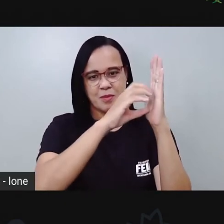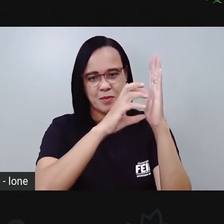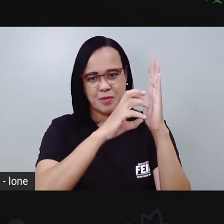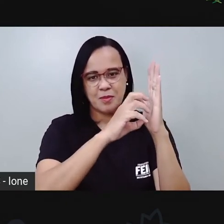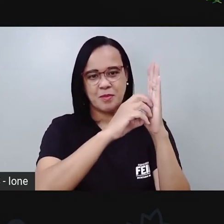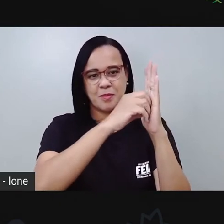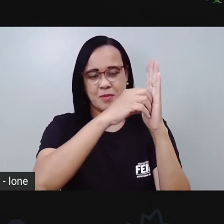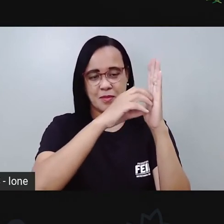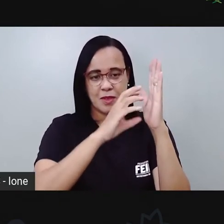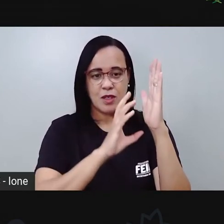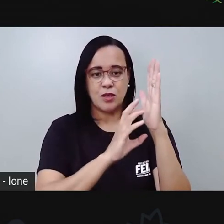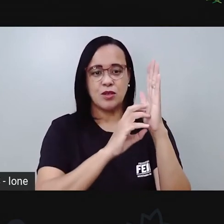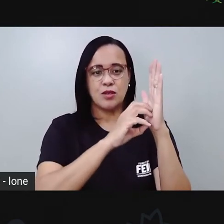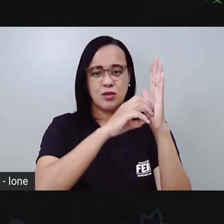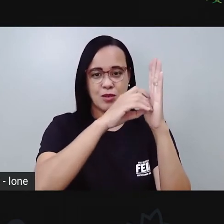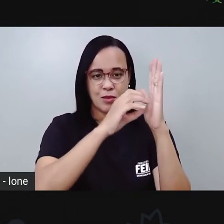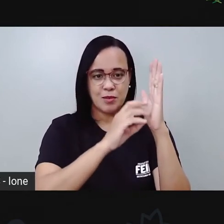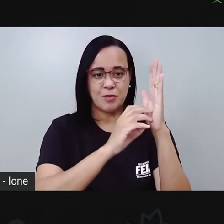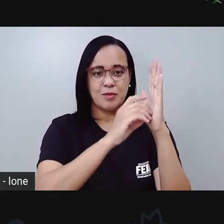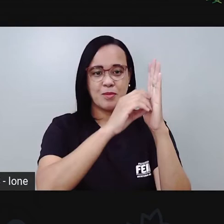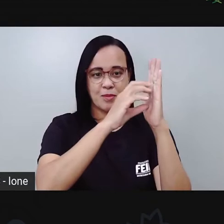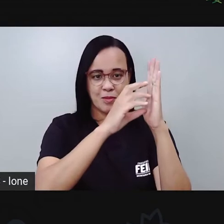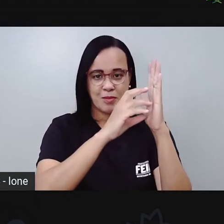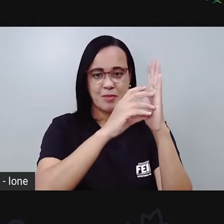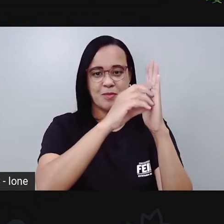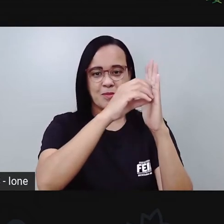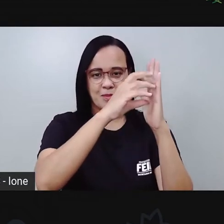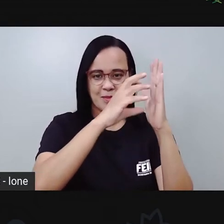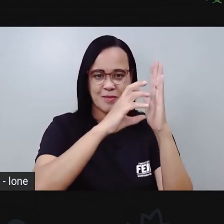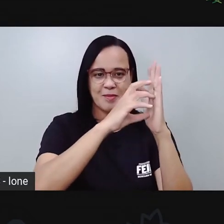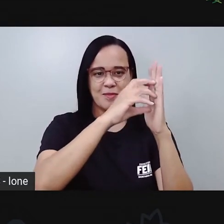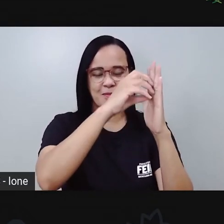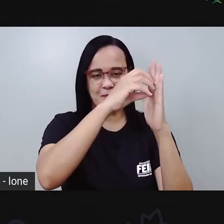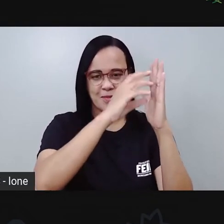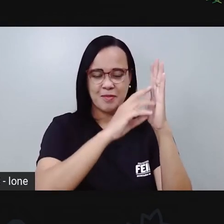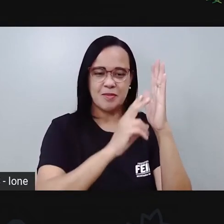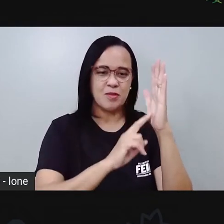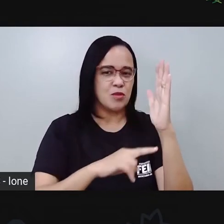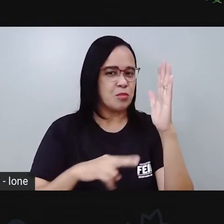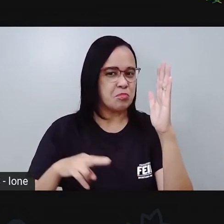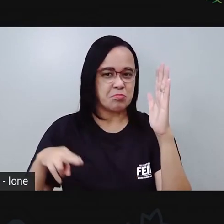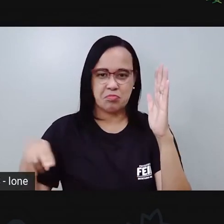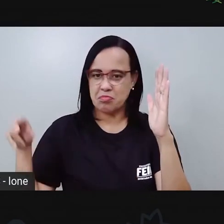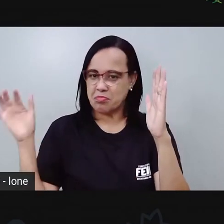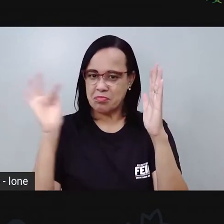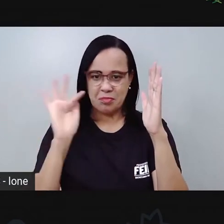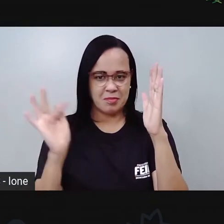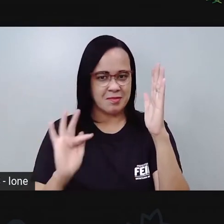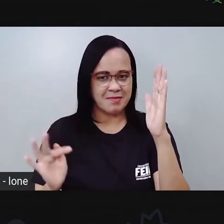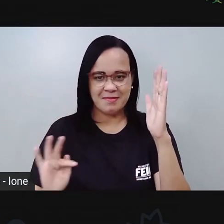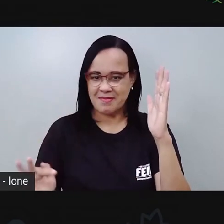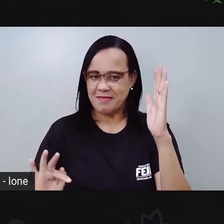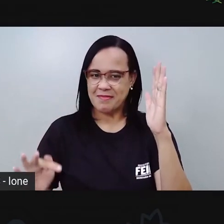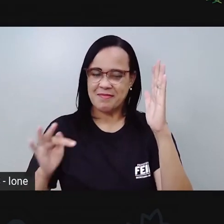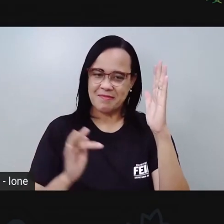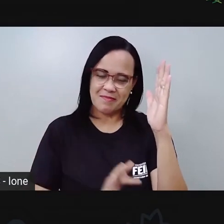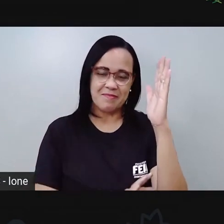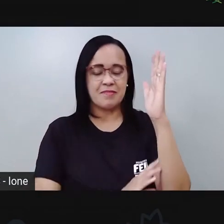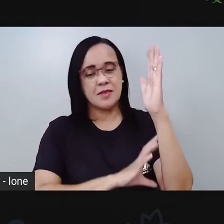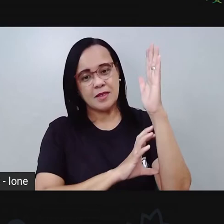parede sobe sobe sobe e nunca está contente